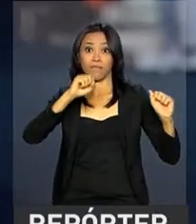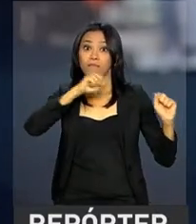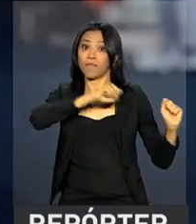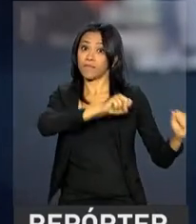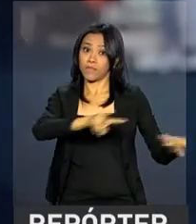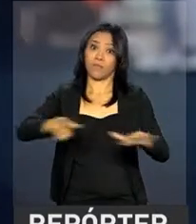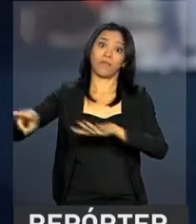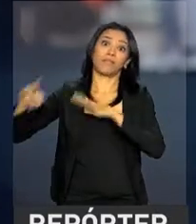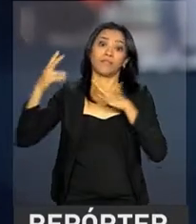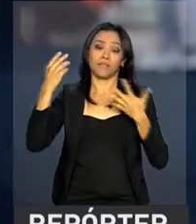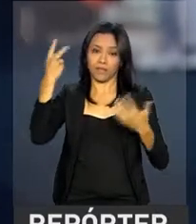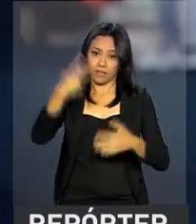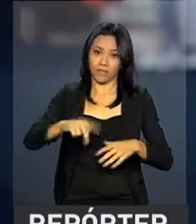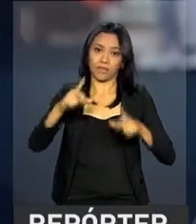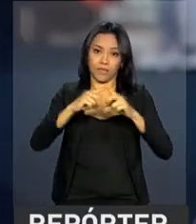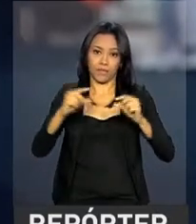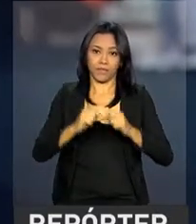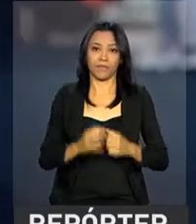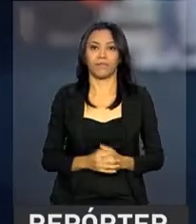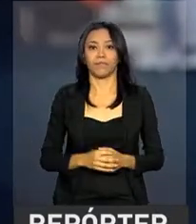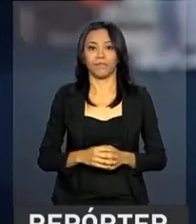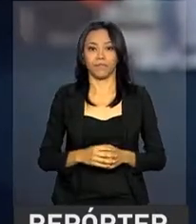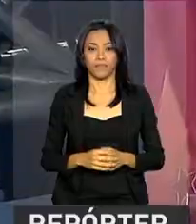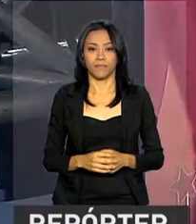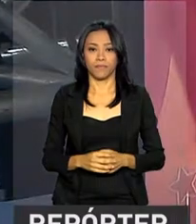aqui na capital federal. Vamos ver.